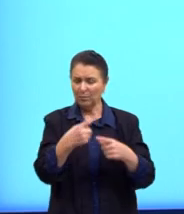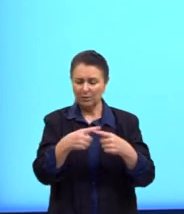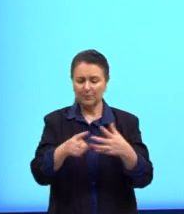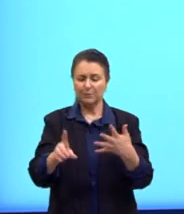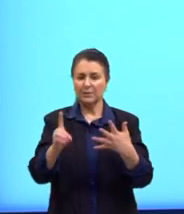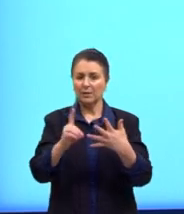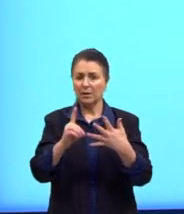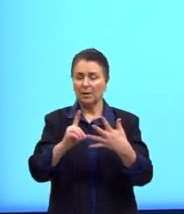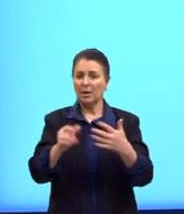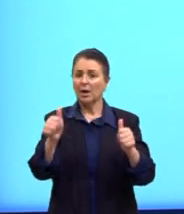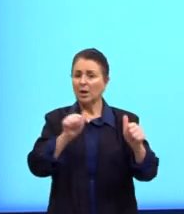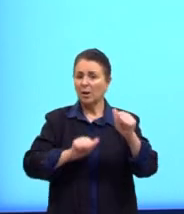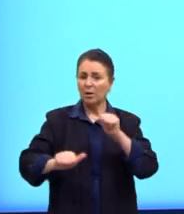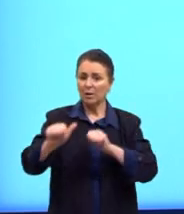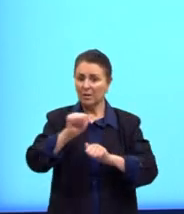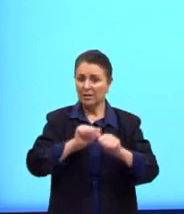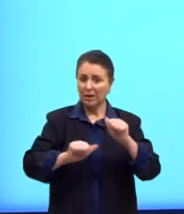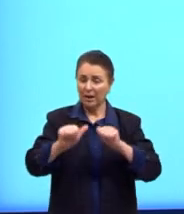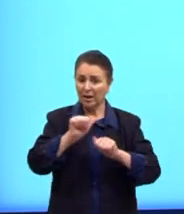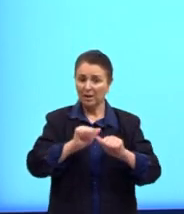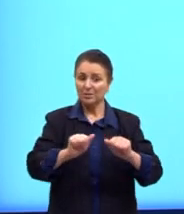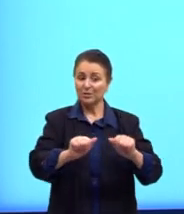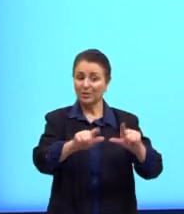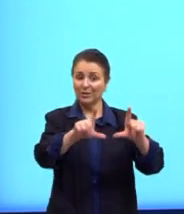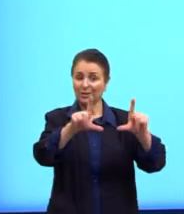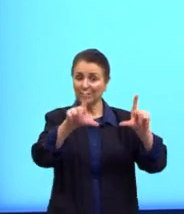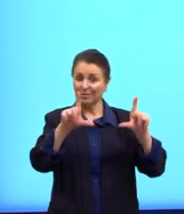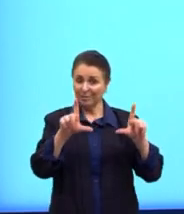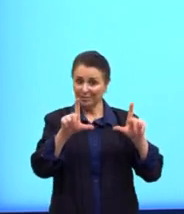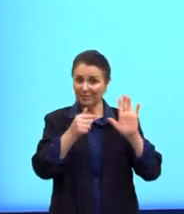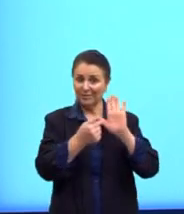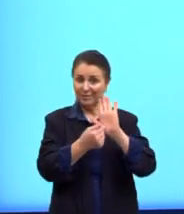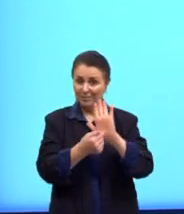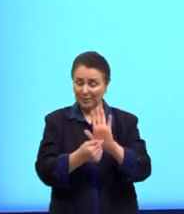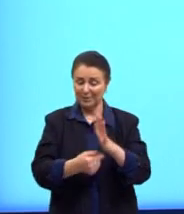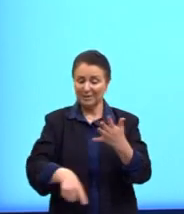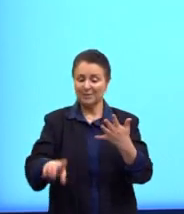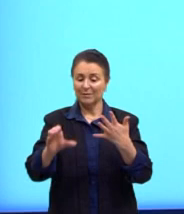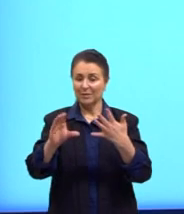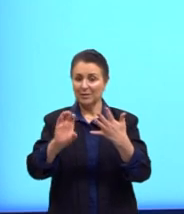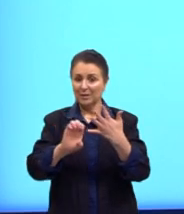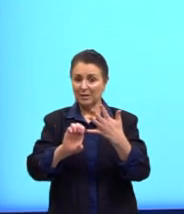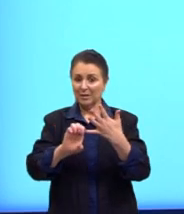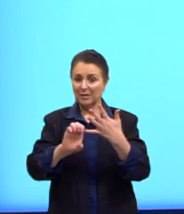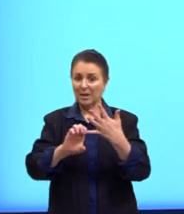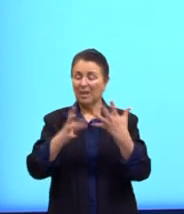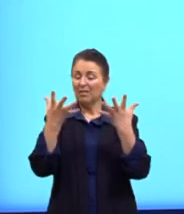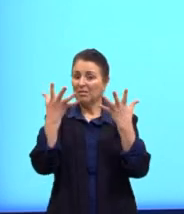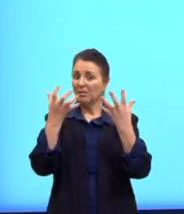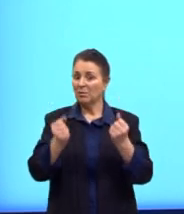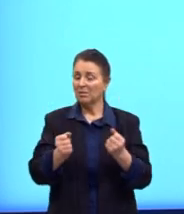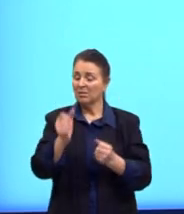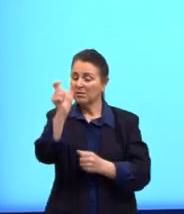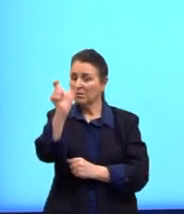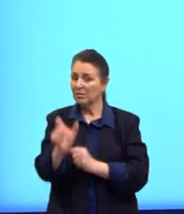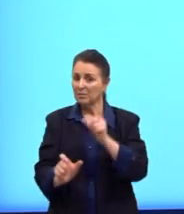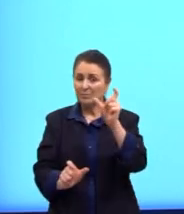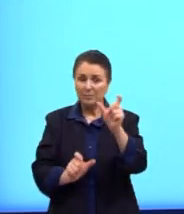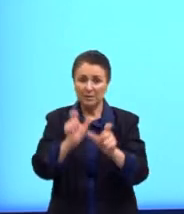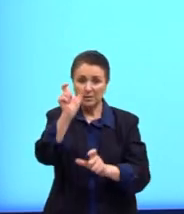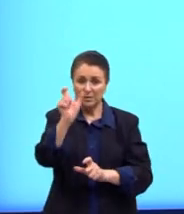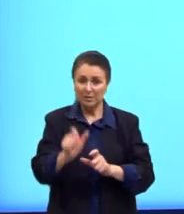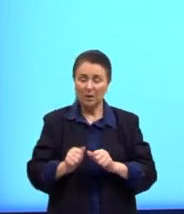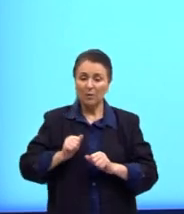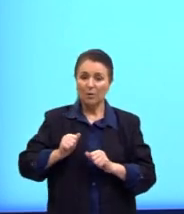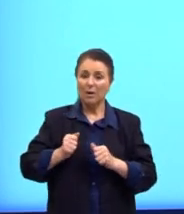dos programas televisivos que são oferecidos a população e letra e a intolerância das pessoas frente a